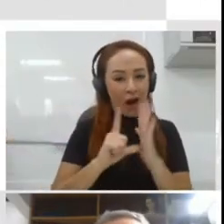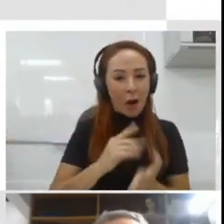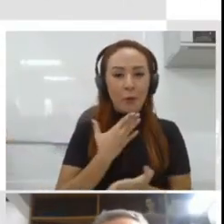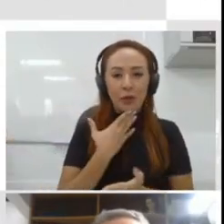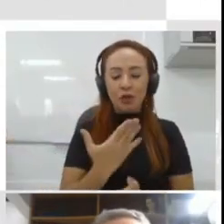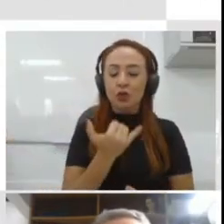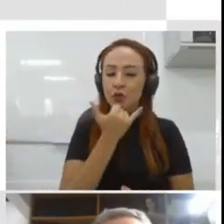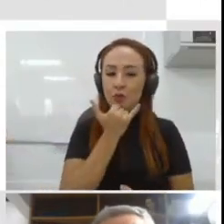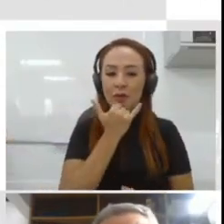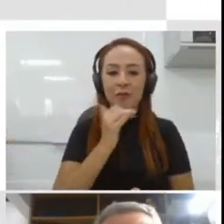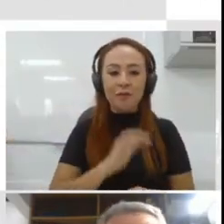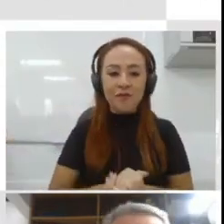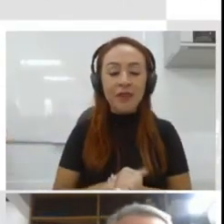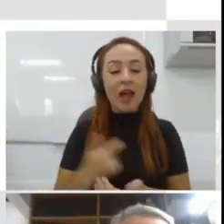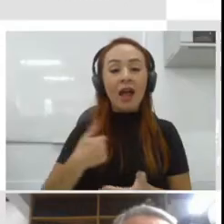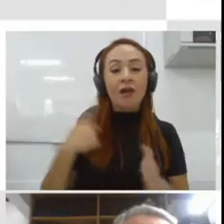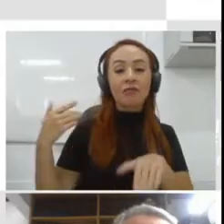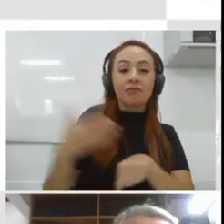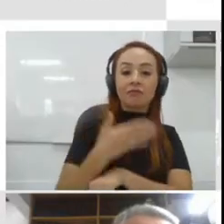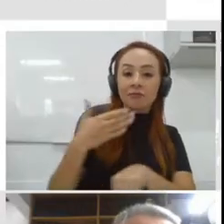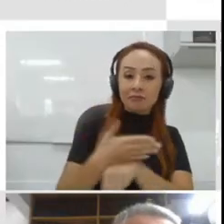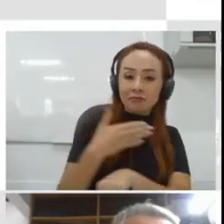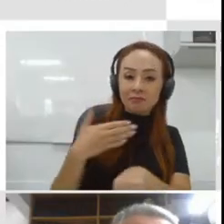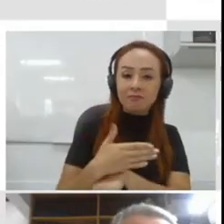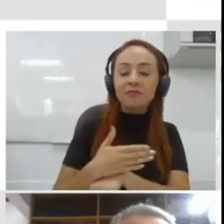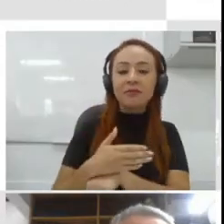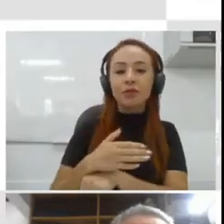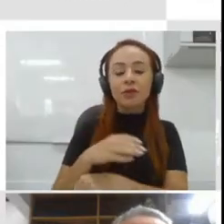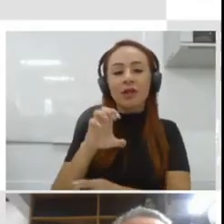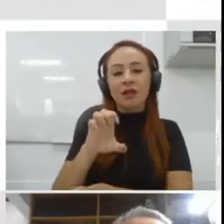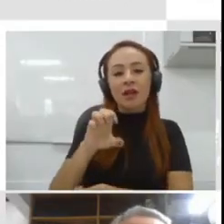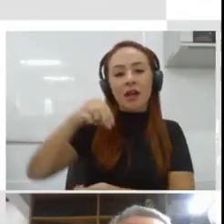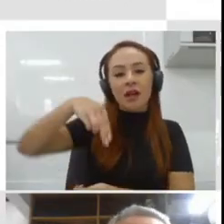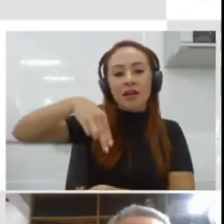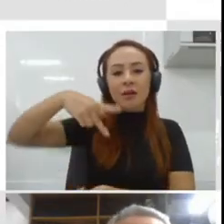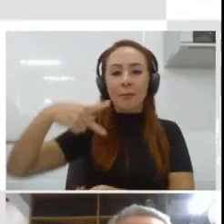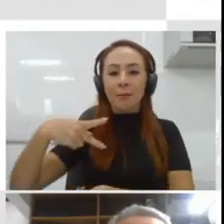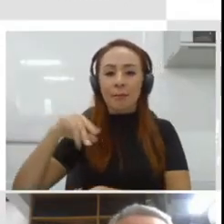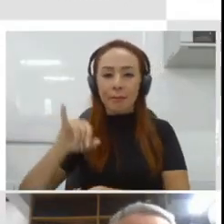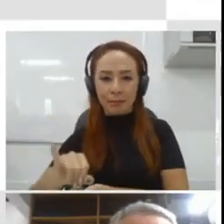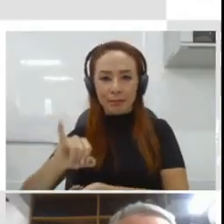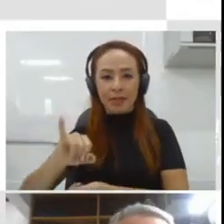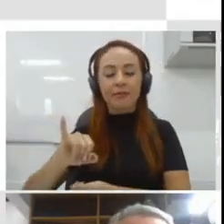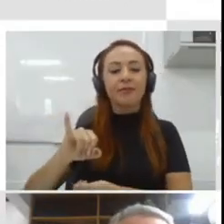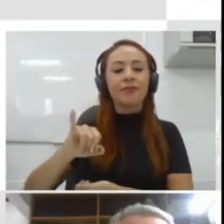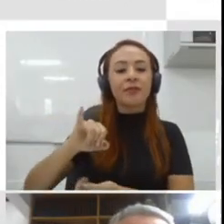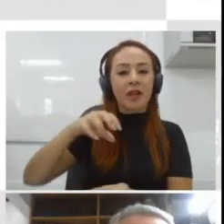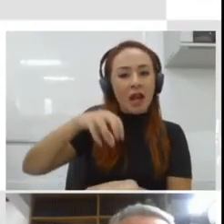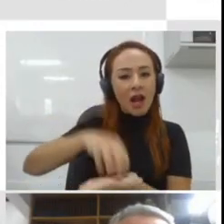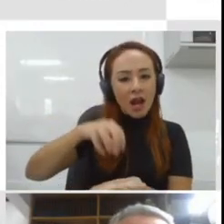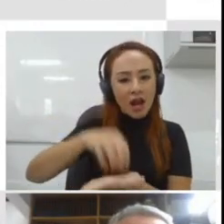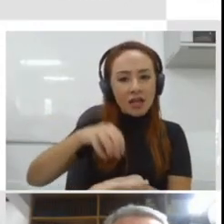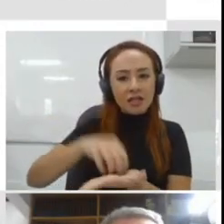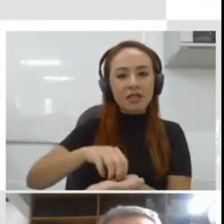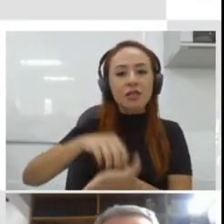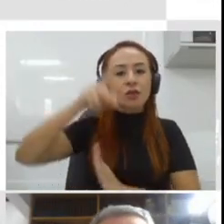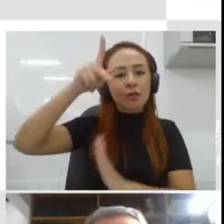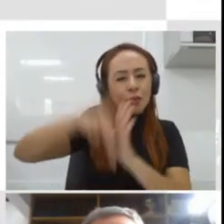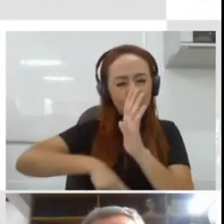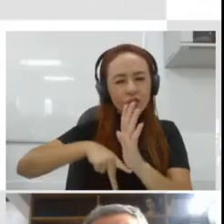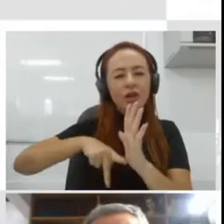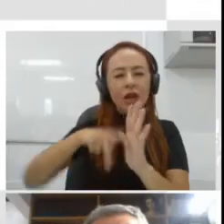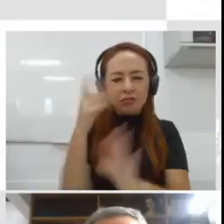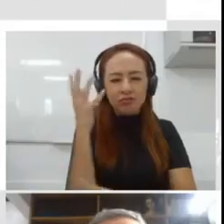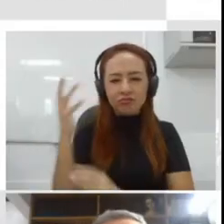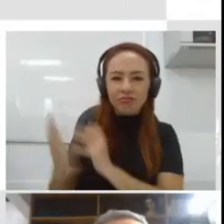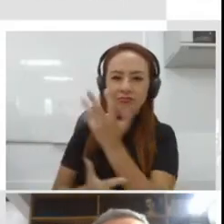o Centro Nacional de Pesquisa em Energia e Materiais, onde eu estou trabalhando também essas questões que eu vou trazendo para vocês aqui hoje. Então, o plano da